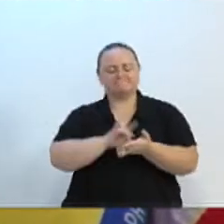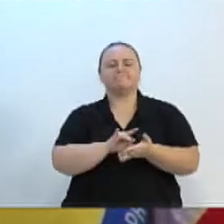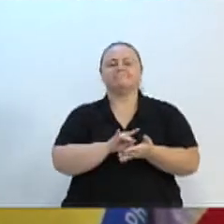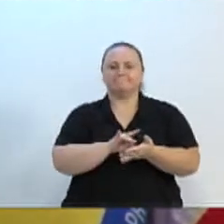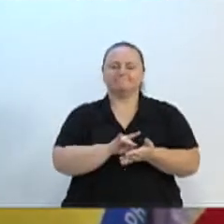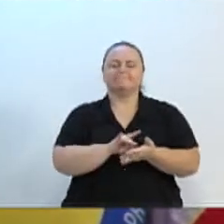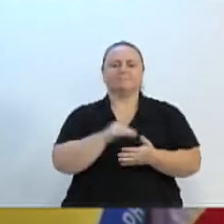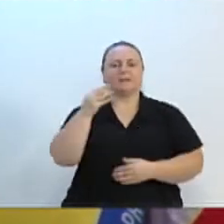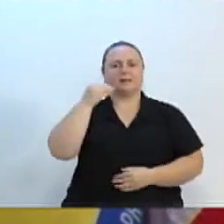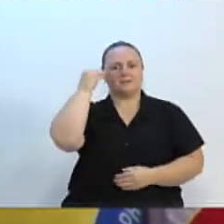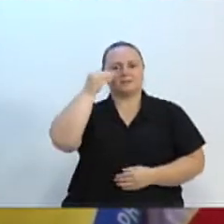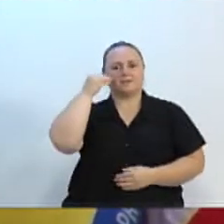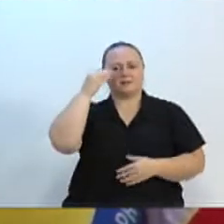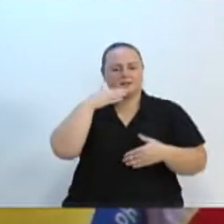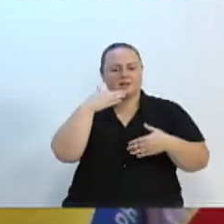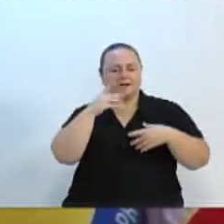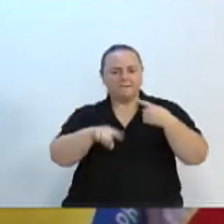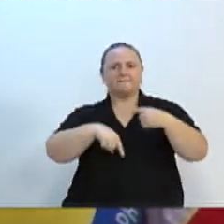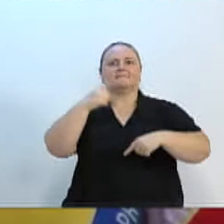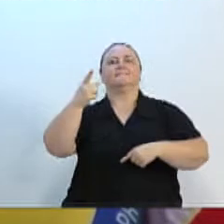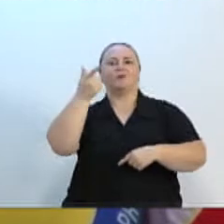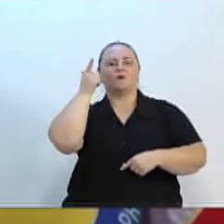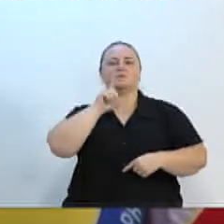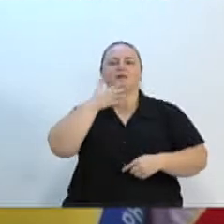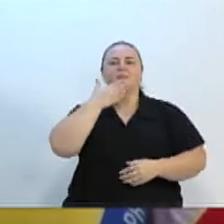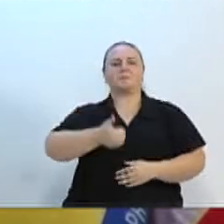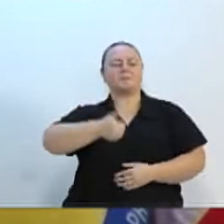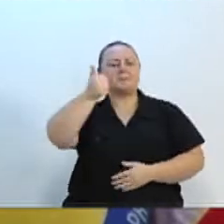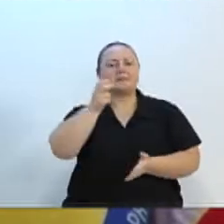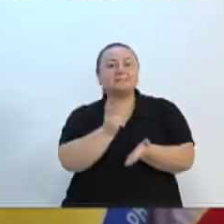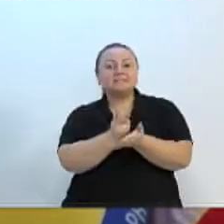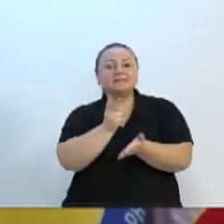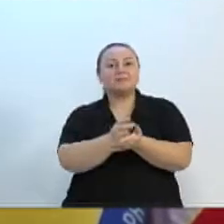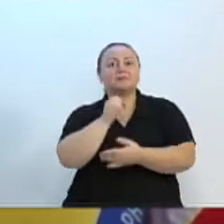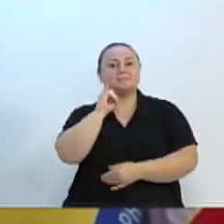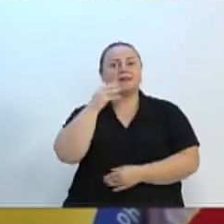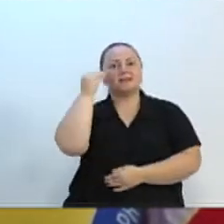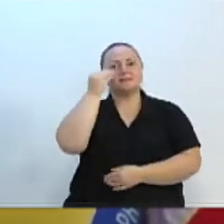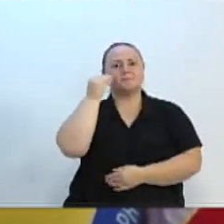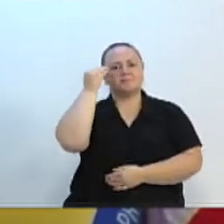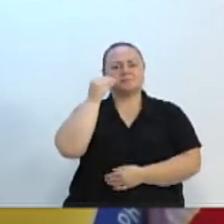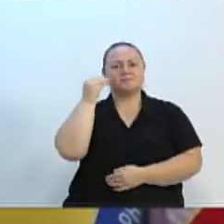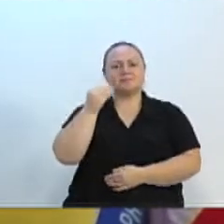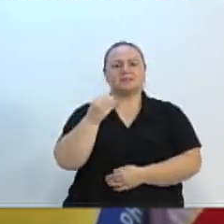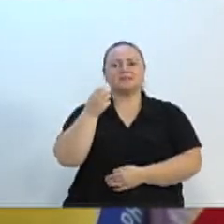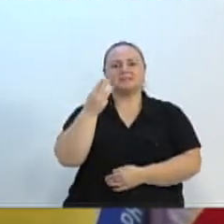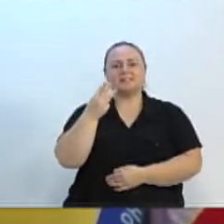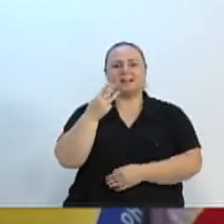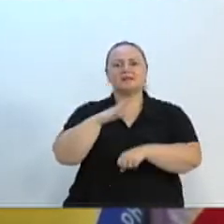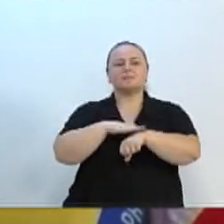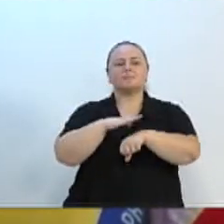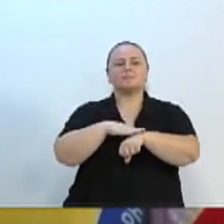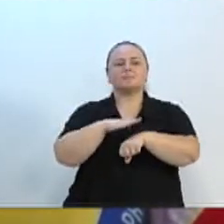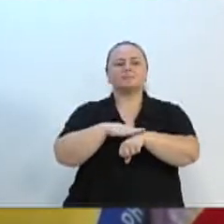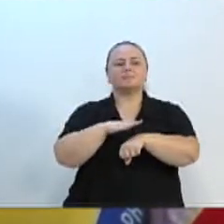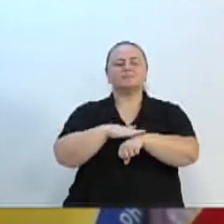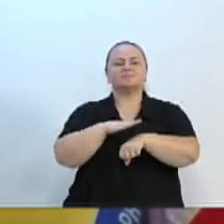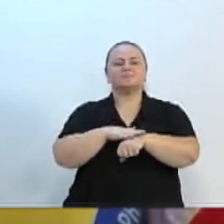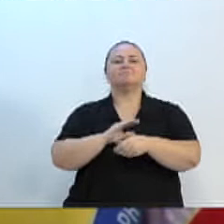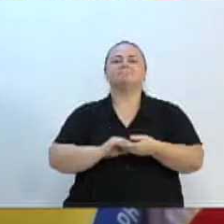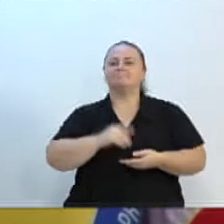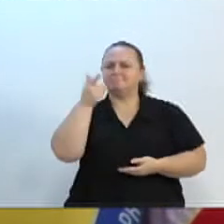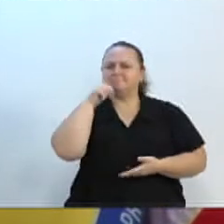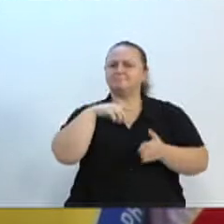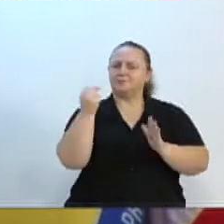a inexperiência a gente supera com as experiências, e com a experiência aqui de 3 sessões, né? Ter deixado também a nossa marca, as